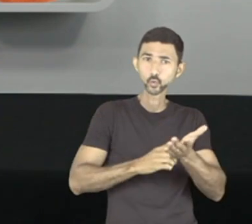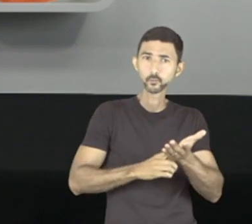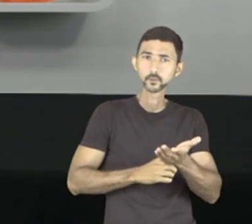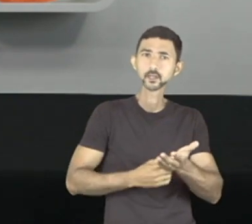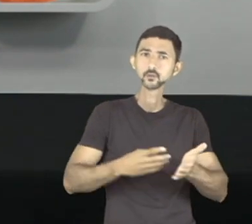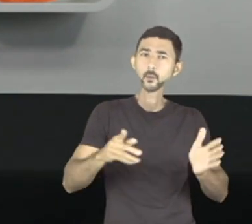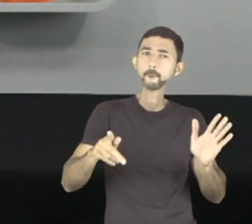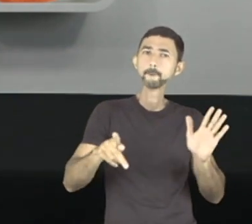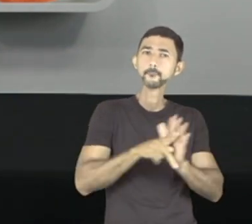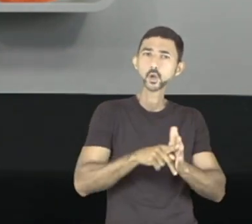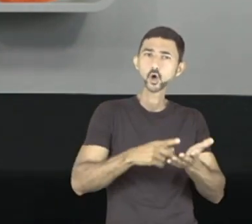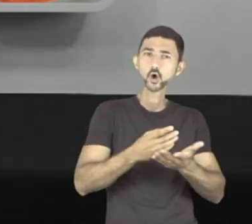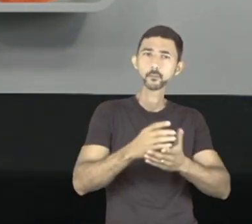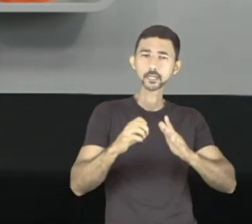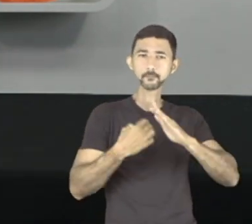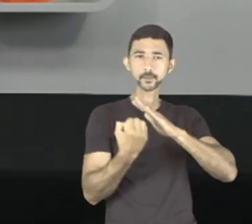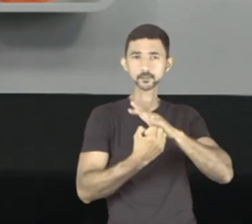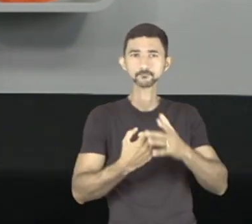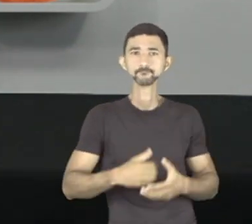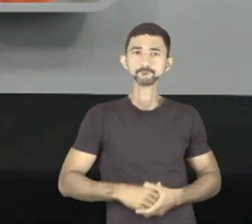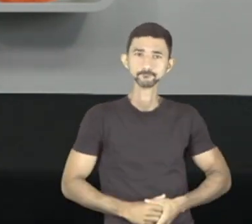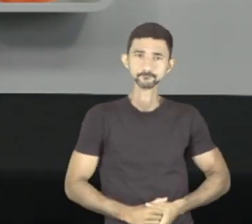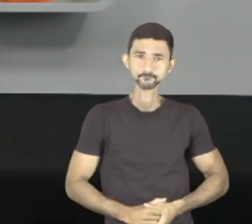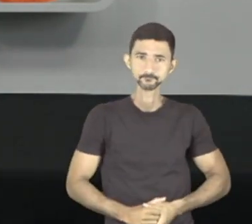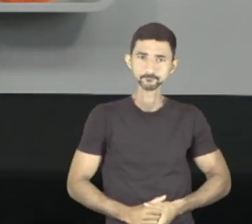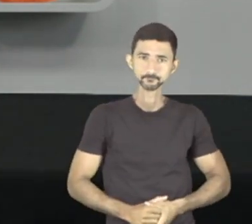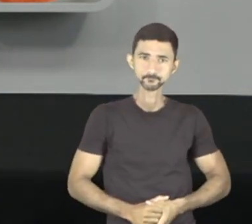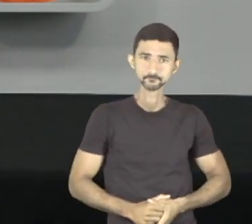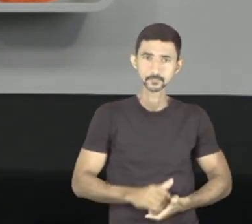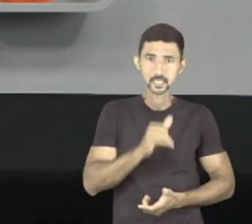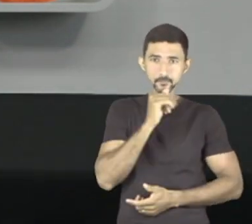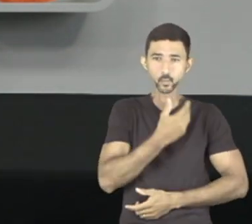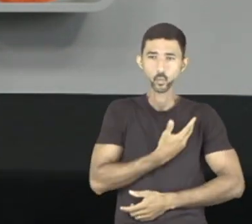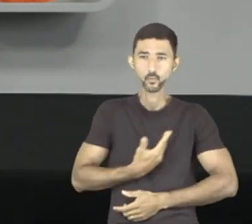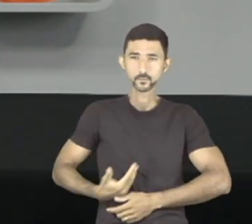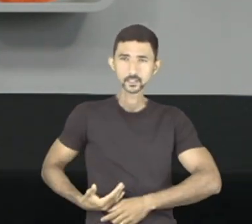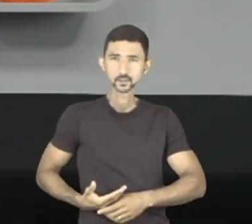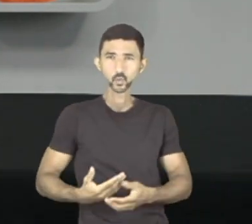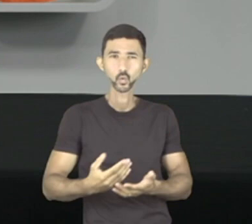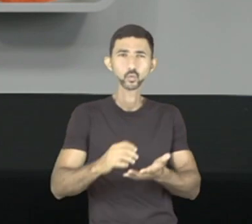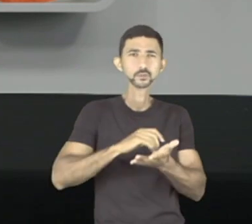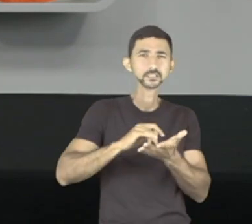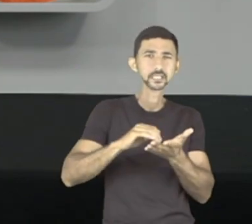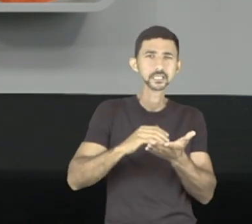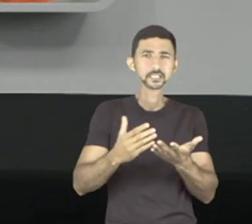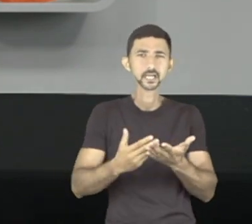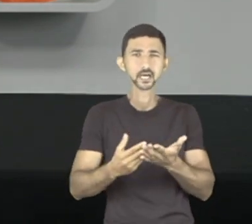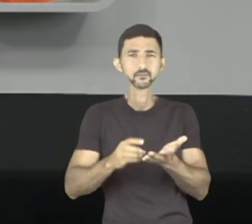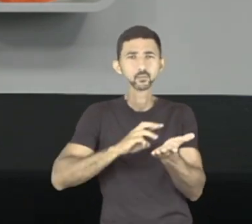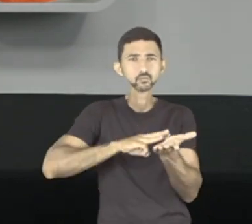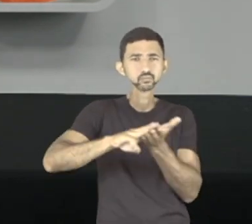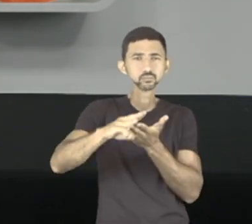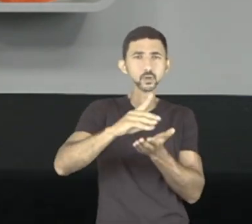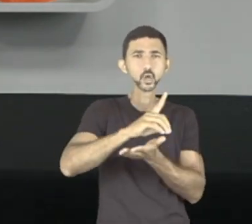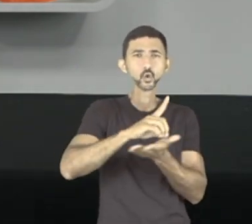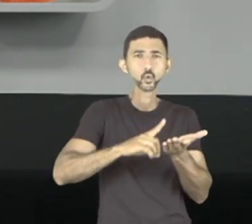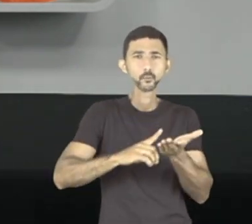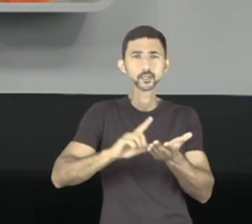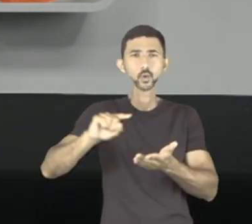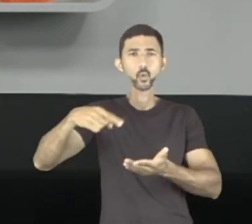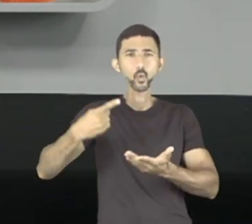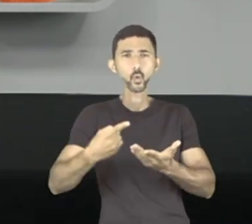dos órgãos públicos, das empresas. Então, quando o governador, né, ou algum secretário vai emitir um documento